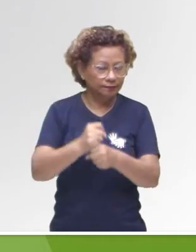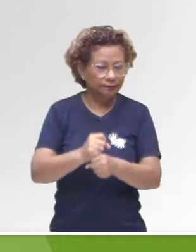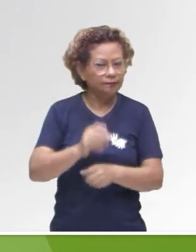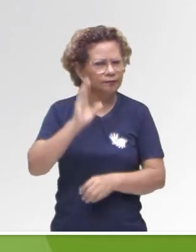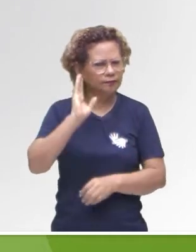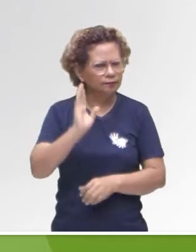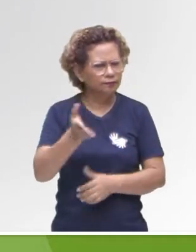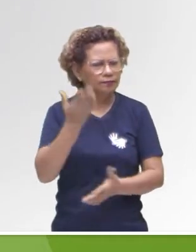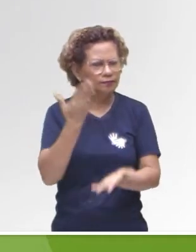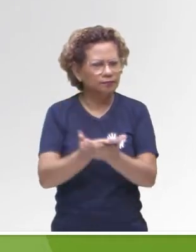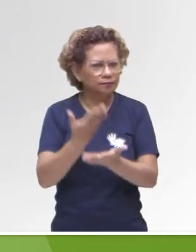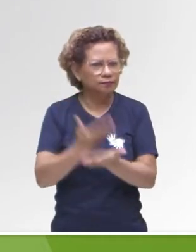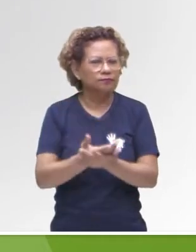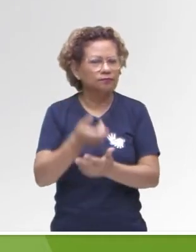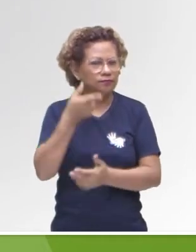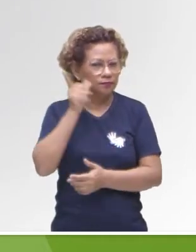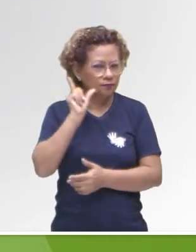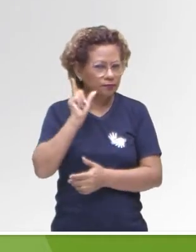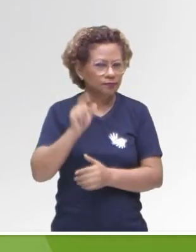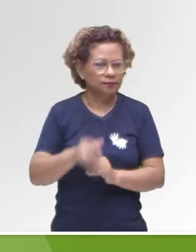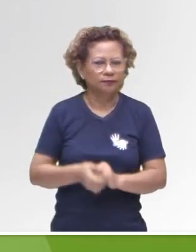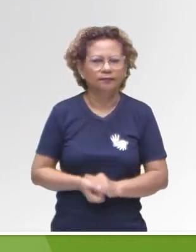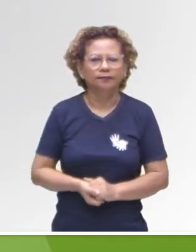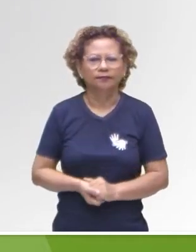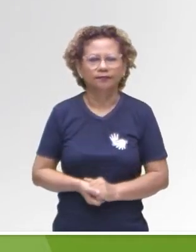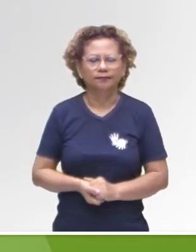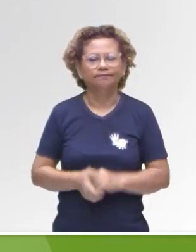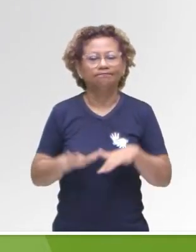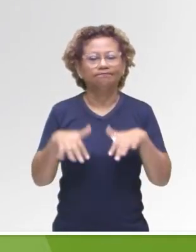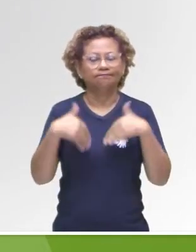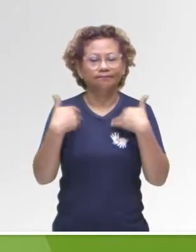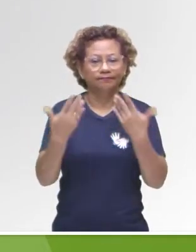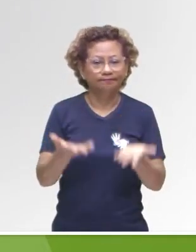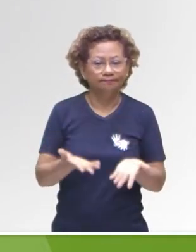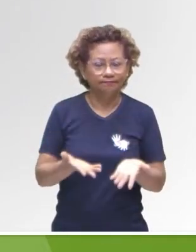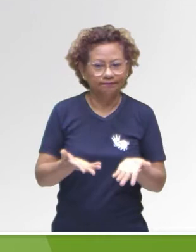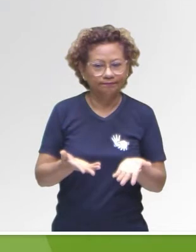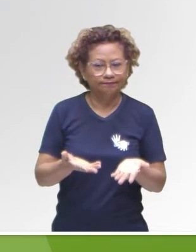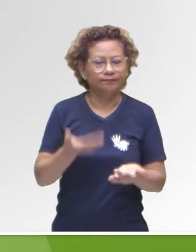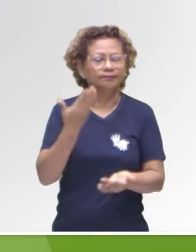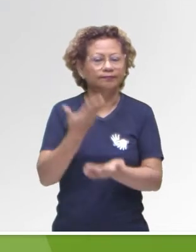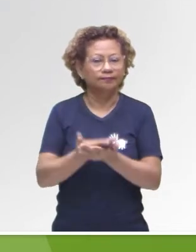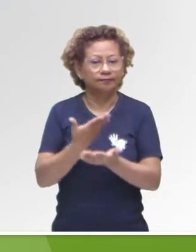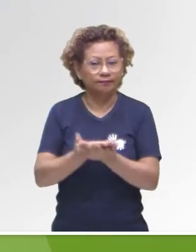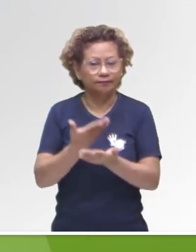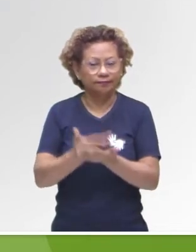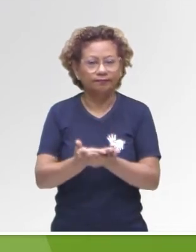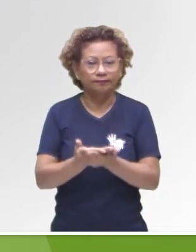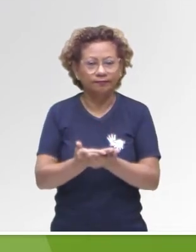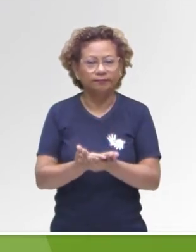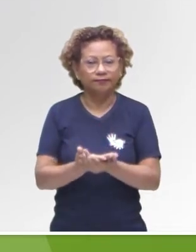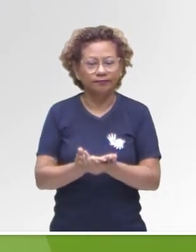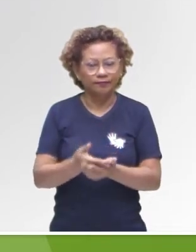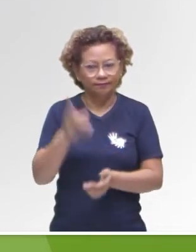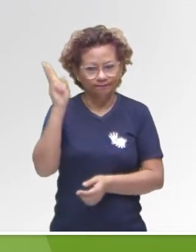aula de ontem, na nossa aula anterior. Então, pessoal, nós estudamos anteriormente, na aula